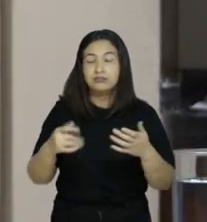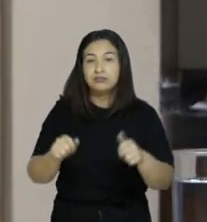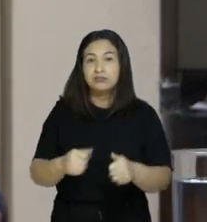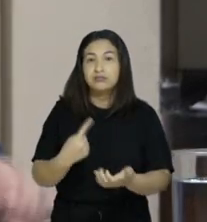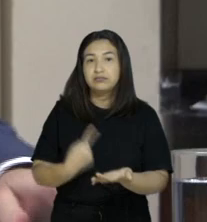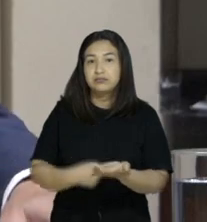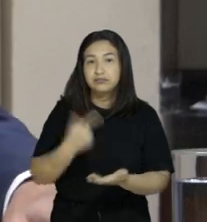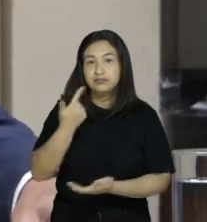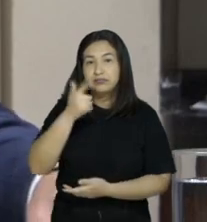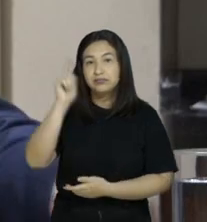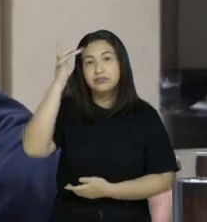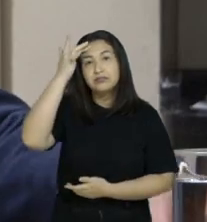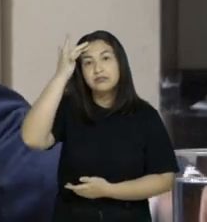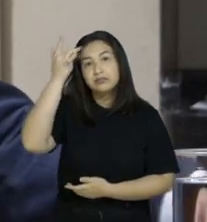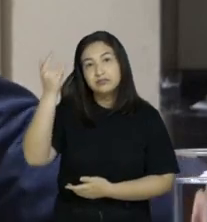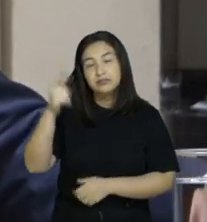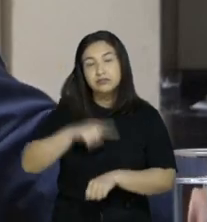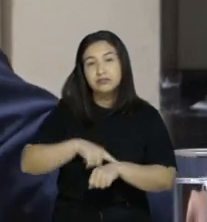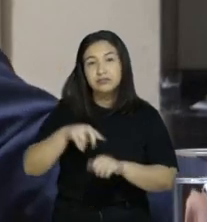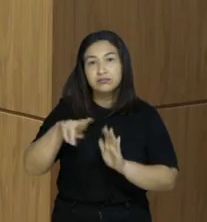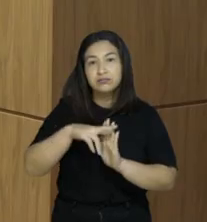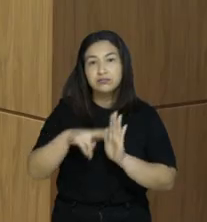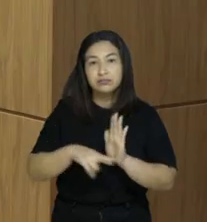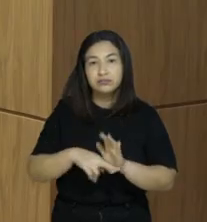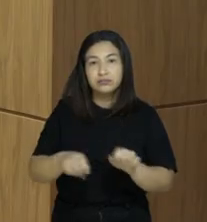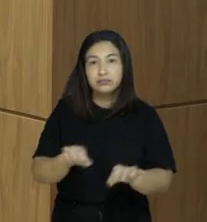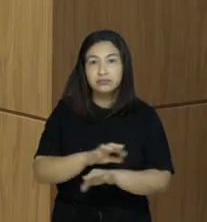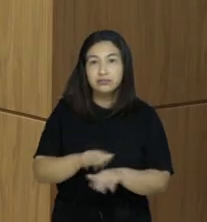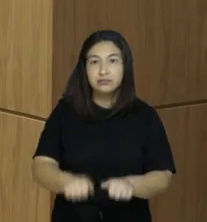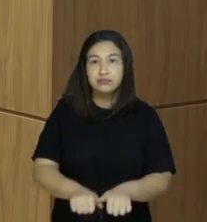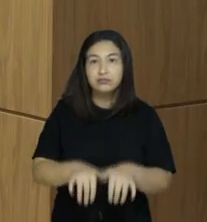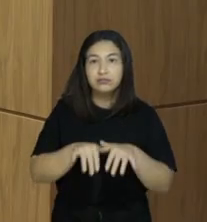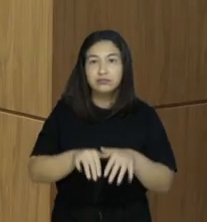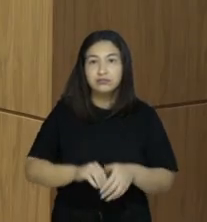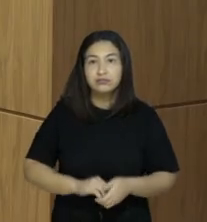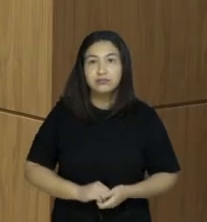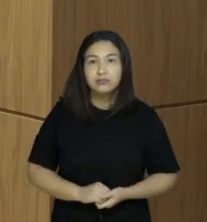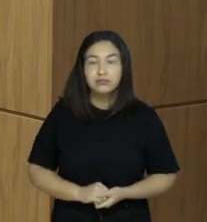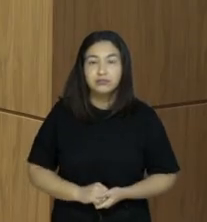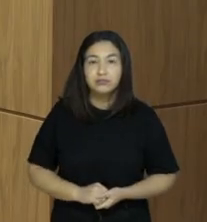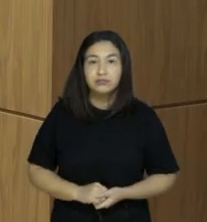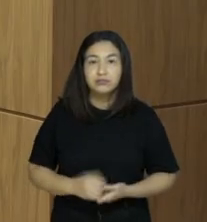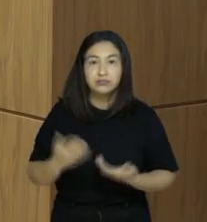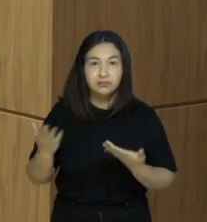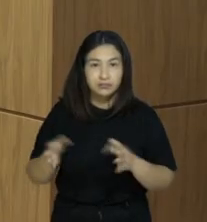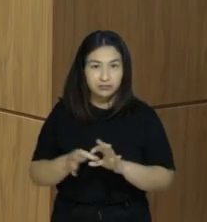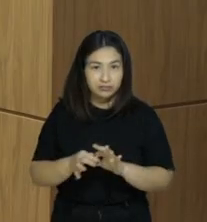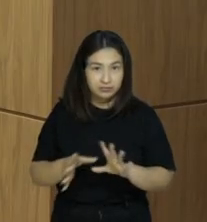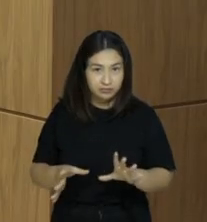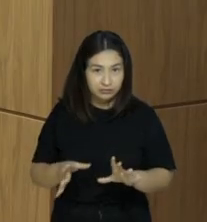outra ordinária para amanhã no horário regimental. Está encerrada a presente sessão com autorização do deputado Antídio Lunelli.